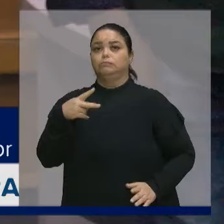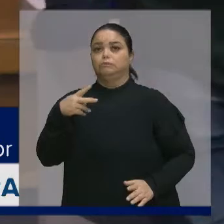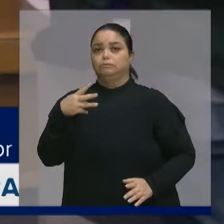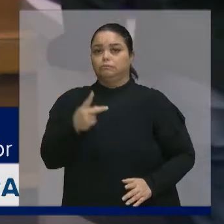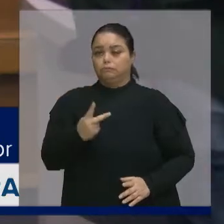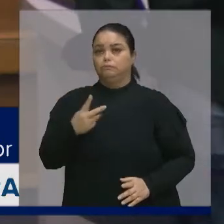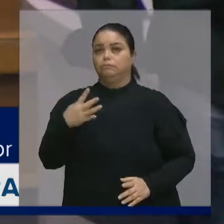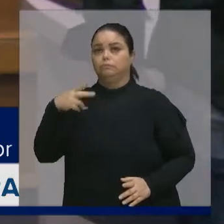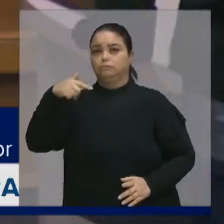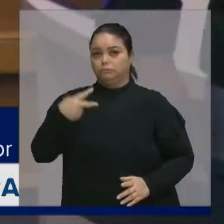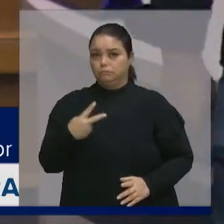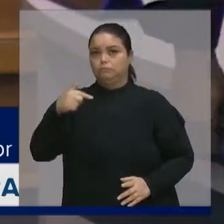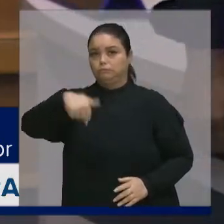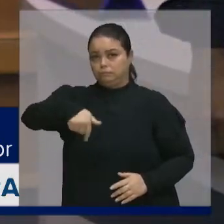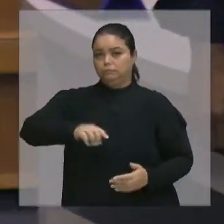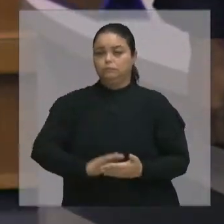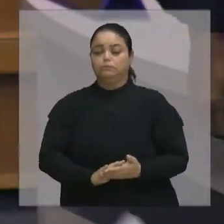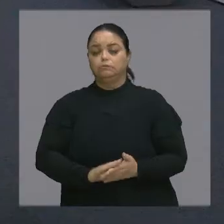327/2021.